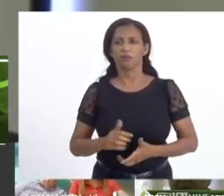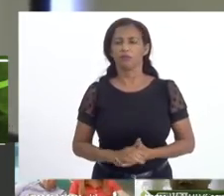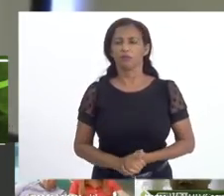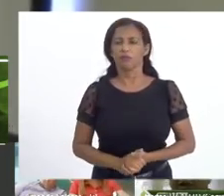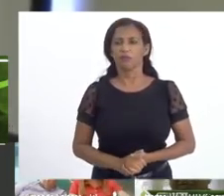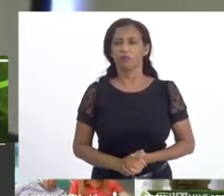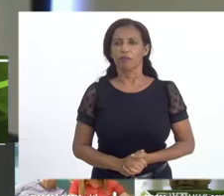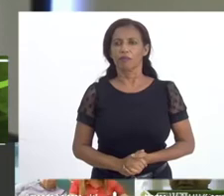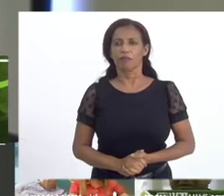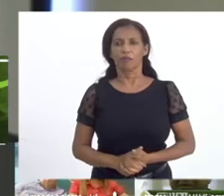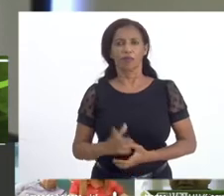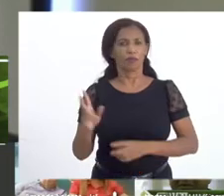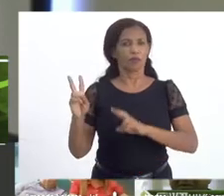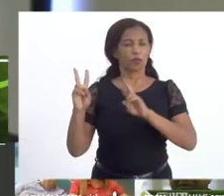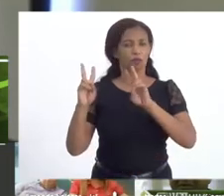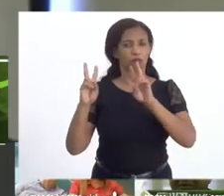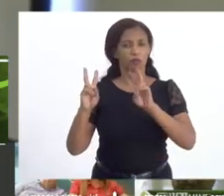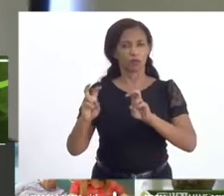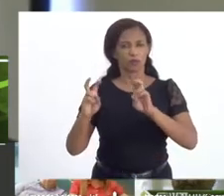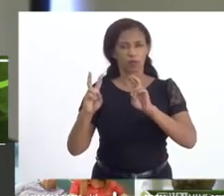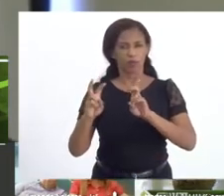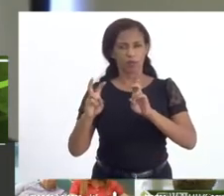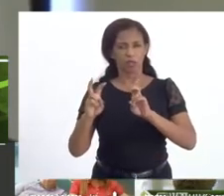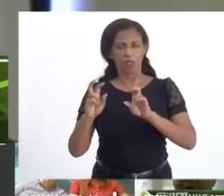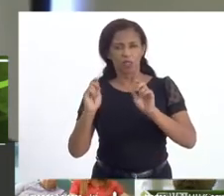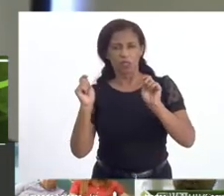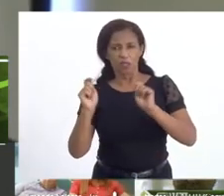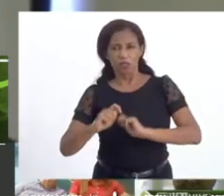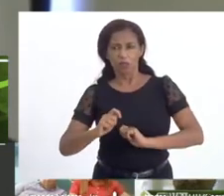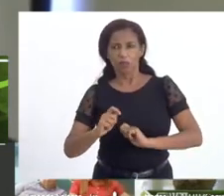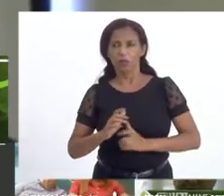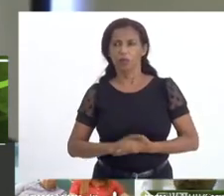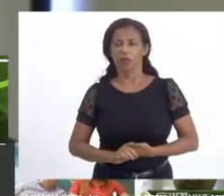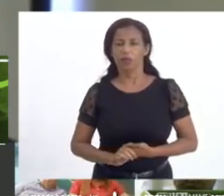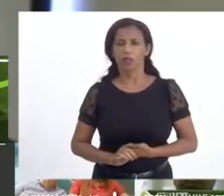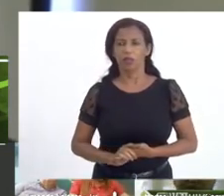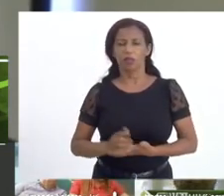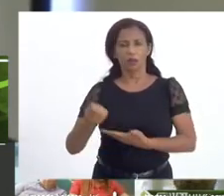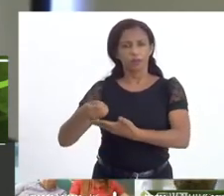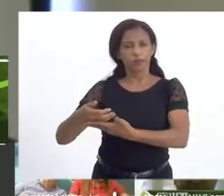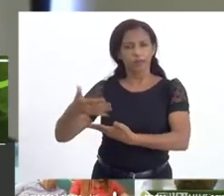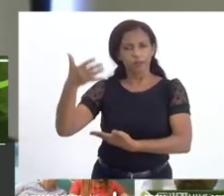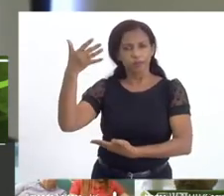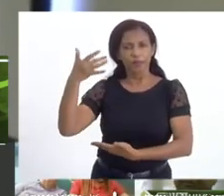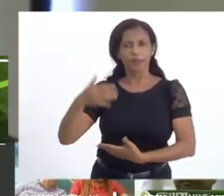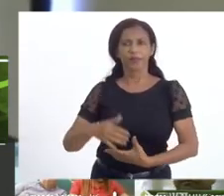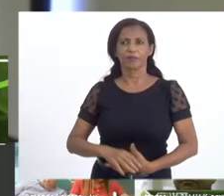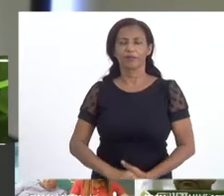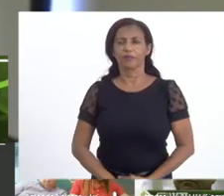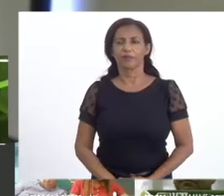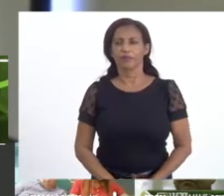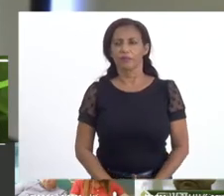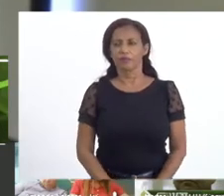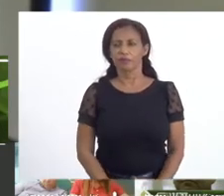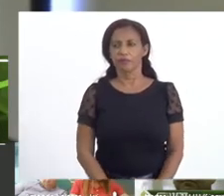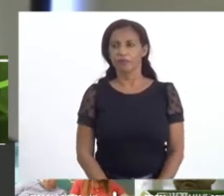Eu tenho uma apresentação, se puder me apresentar aqui para eu poder disponibilizar.